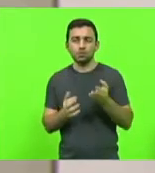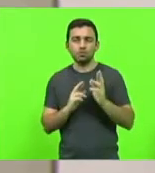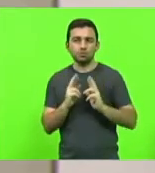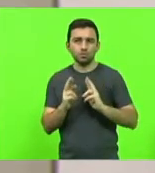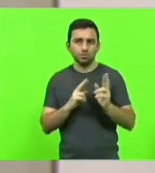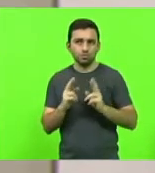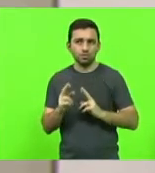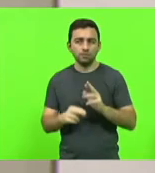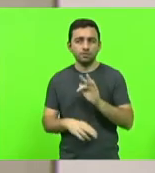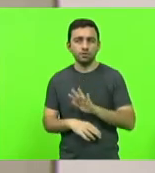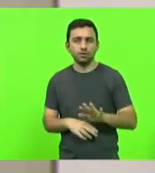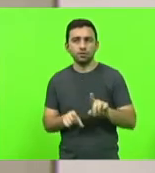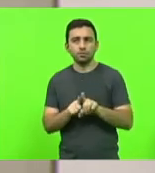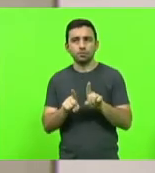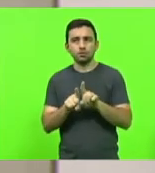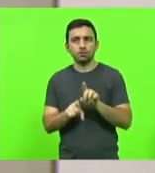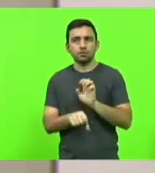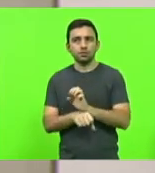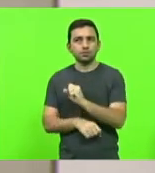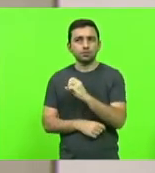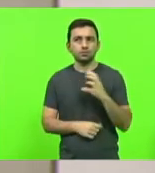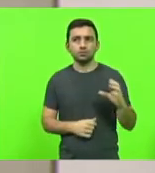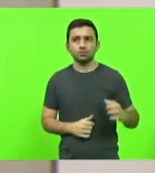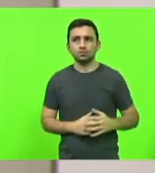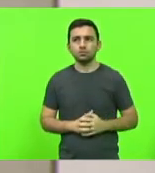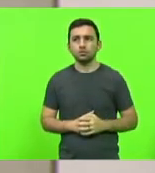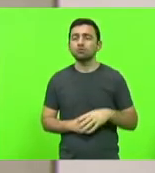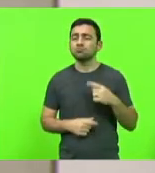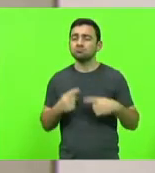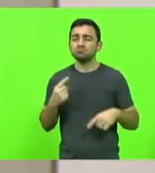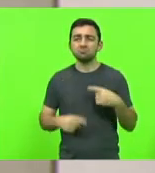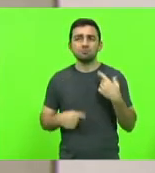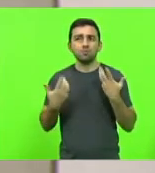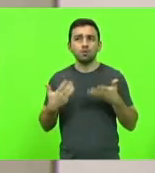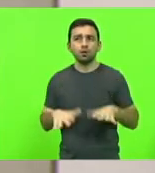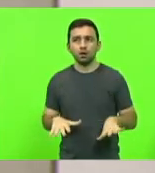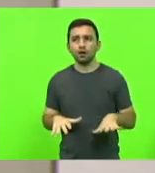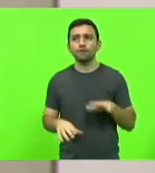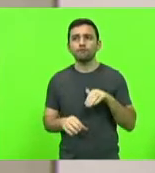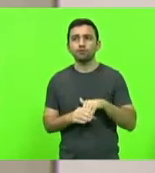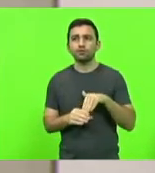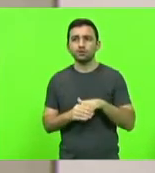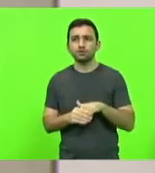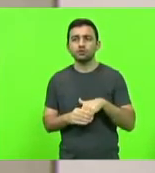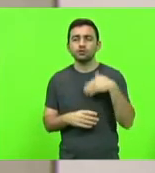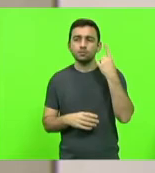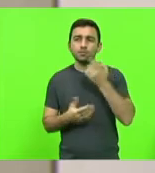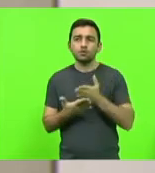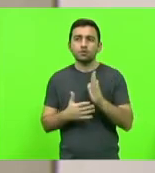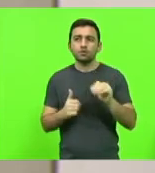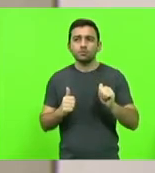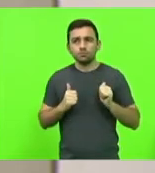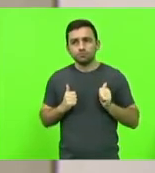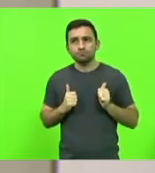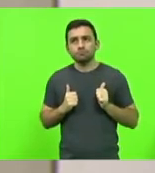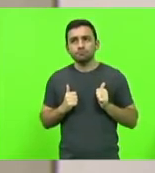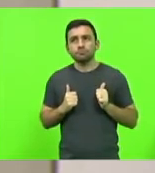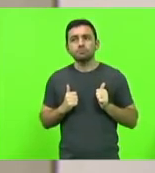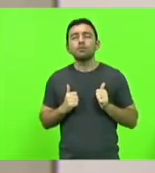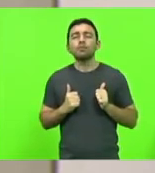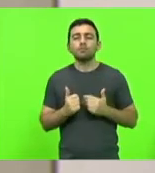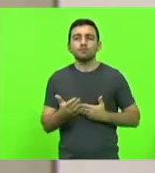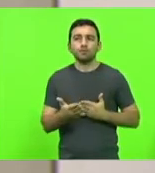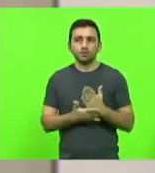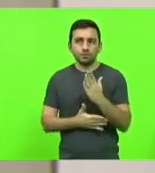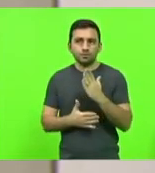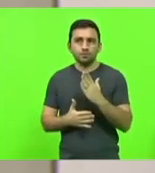Santa Catarina, em discussão. Não havendo quem queira discutir, em votação, deputados que aprovam, permaneçam como se encontram. Aprovado